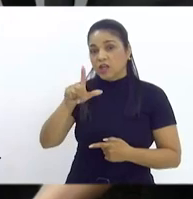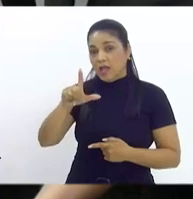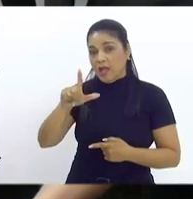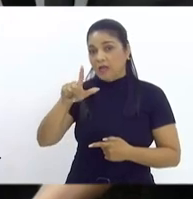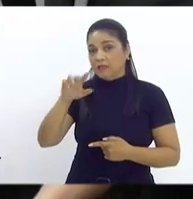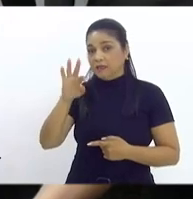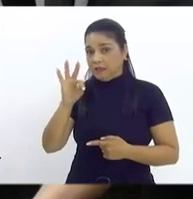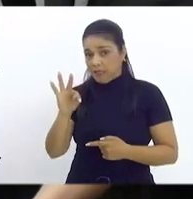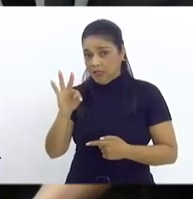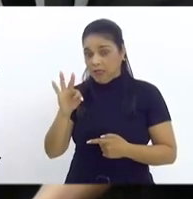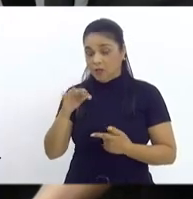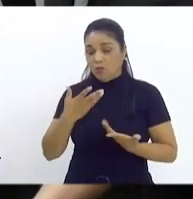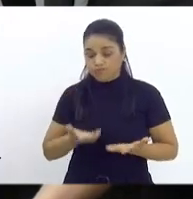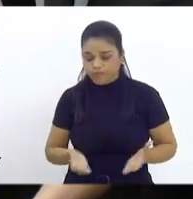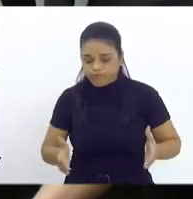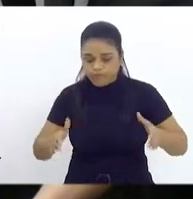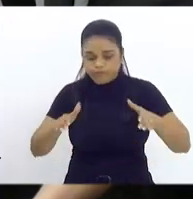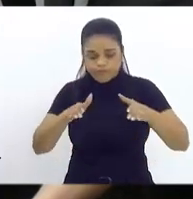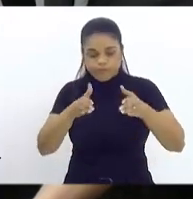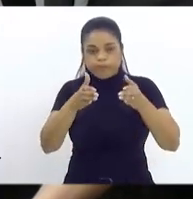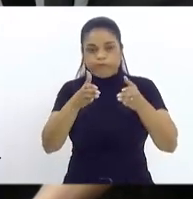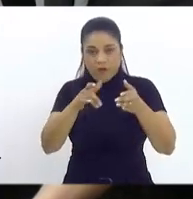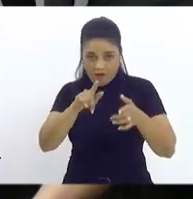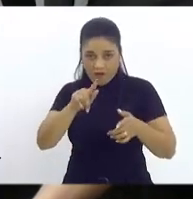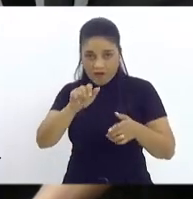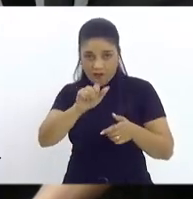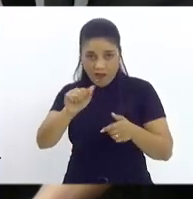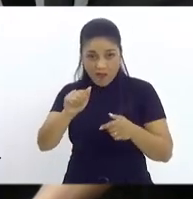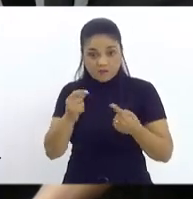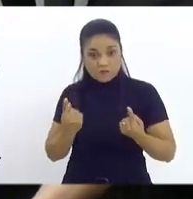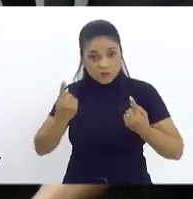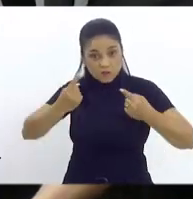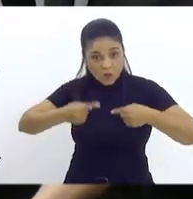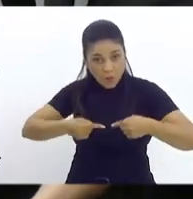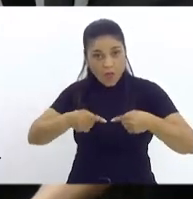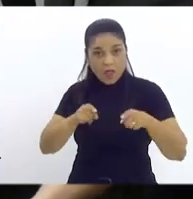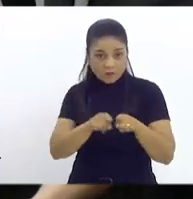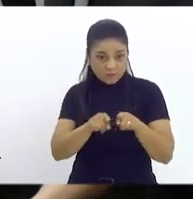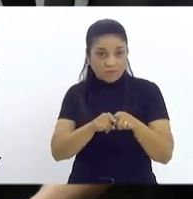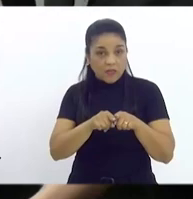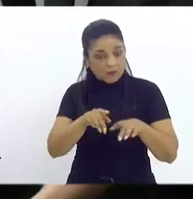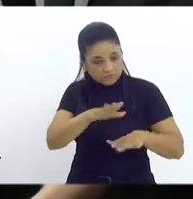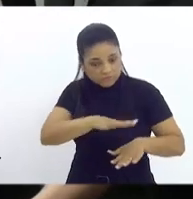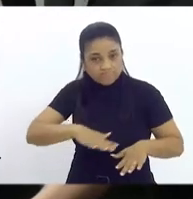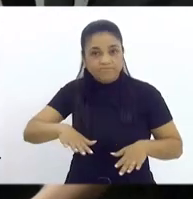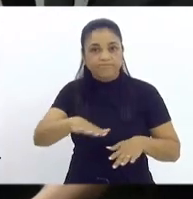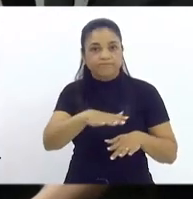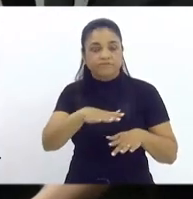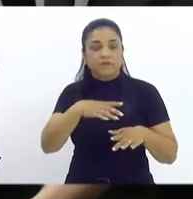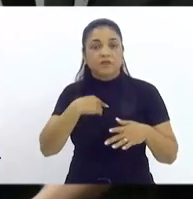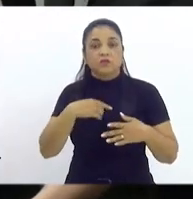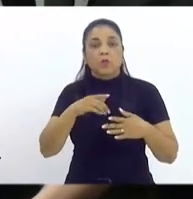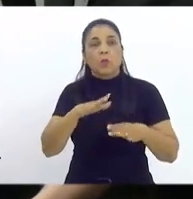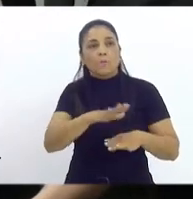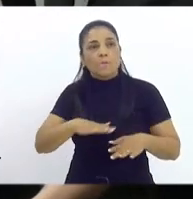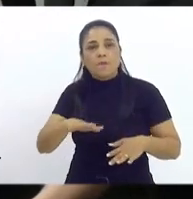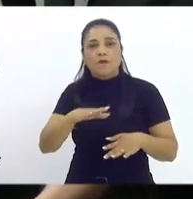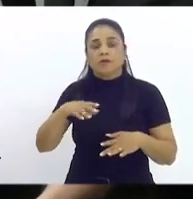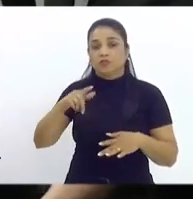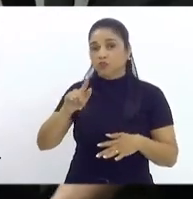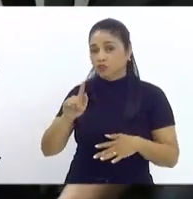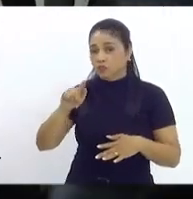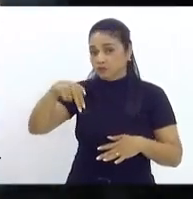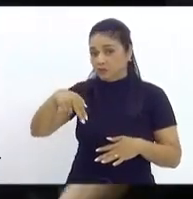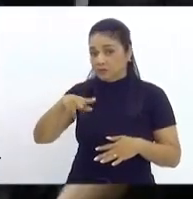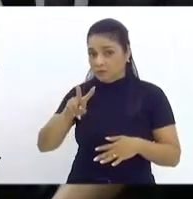botijão. Ele também compete dentro do nosso mercado. Por exemplo, no mercado do GNV, você tem a opção